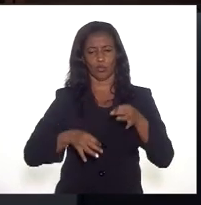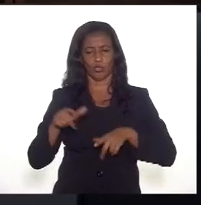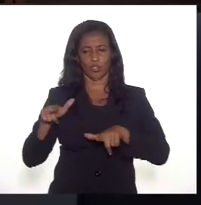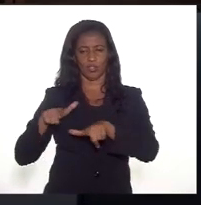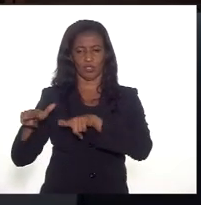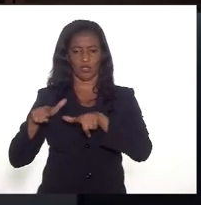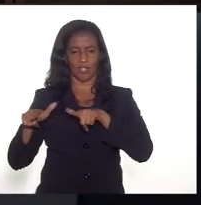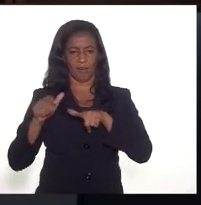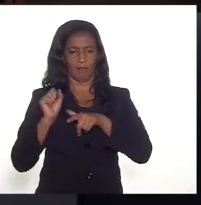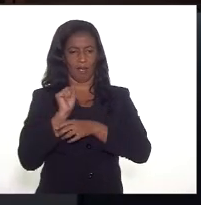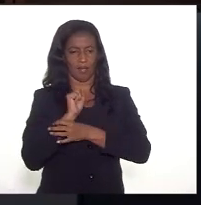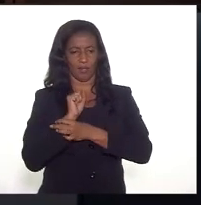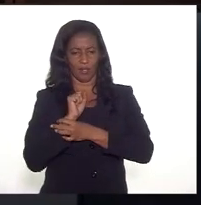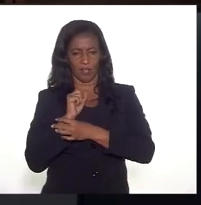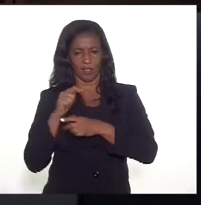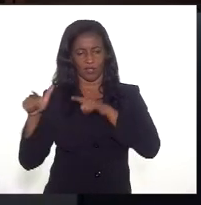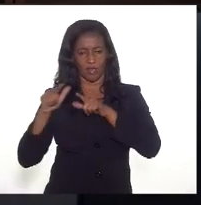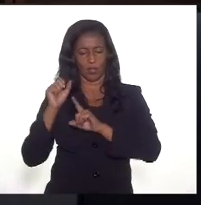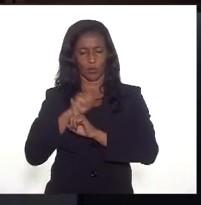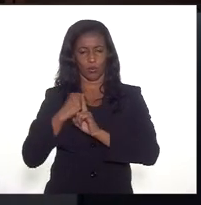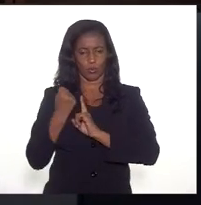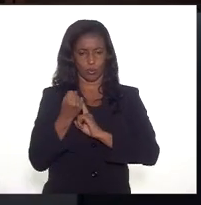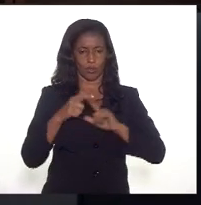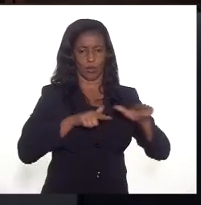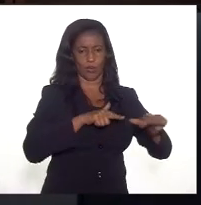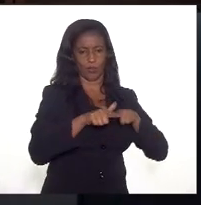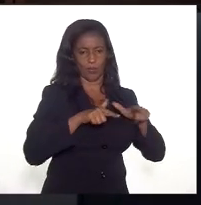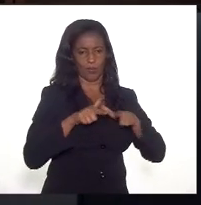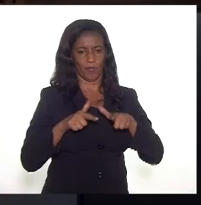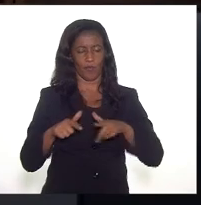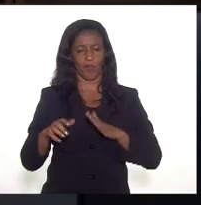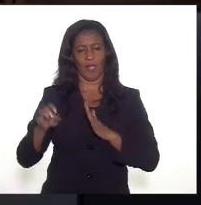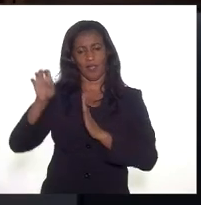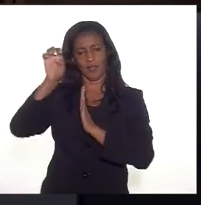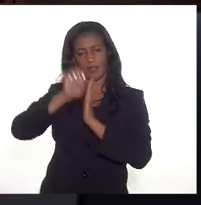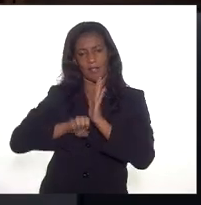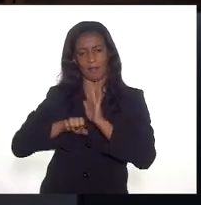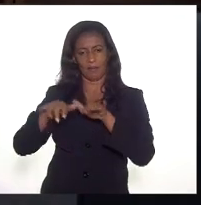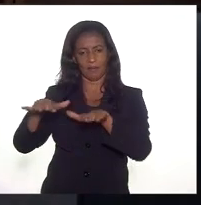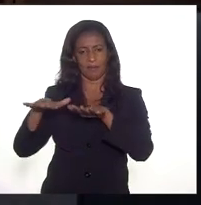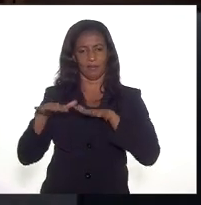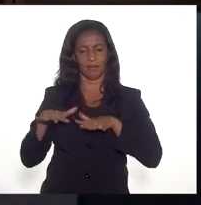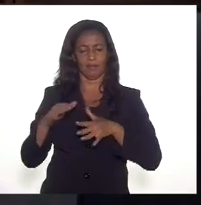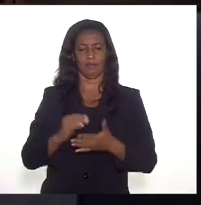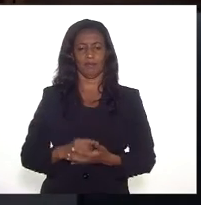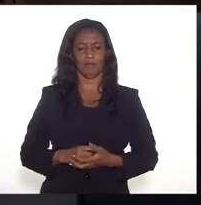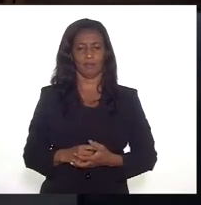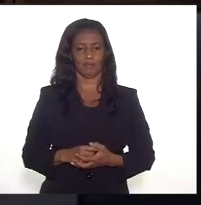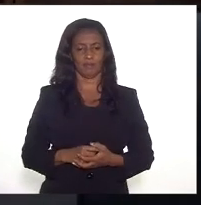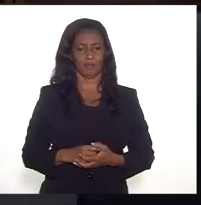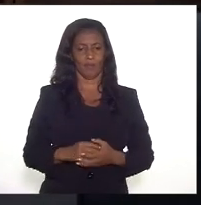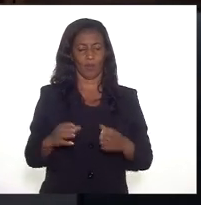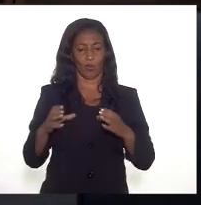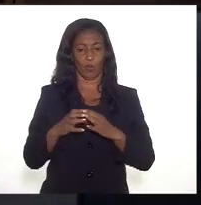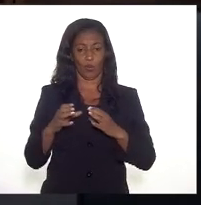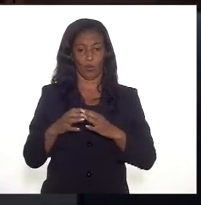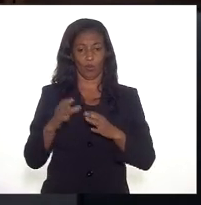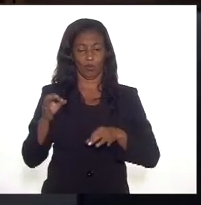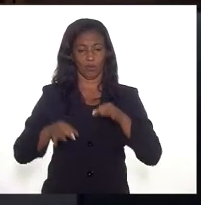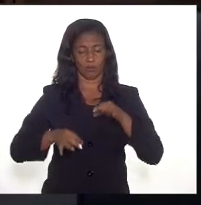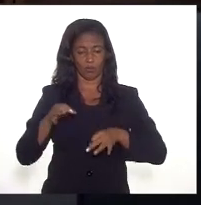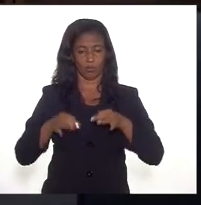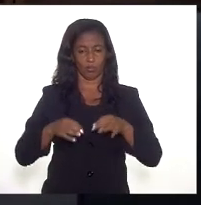Legislação Social e Seguridade Social e de Economia, Indústria e Comércio, às emendas de plenário. Para emitir parecer pela Comissão de Constituição e Justiça, deputado